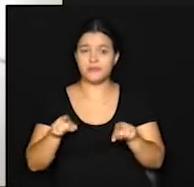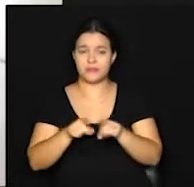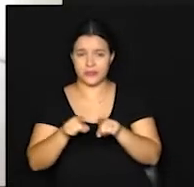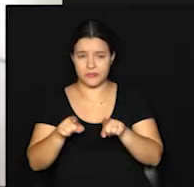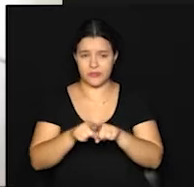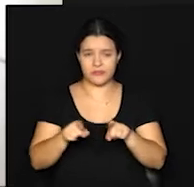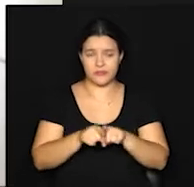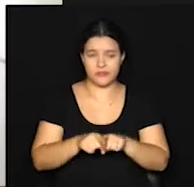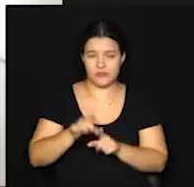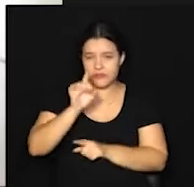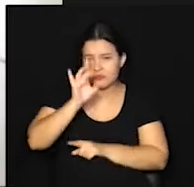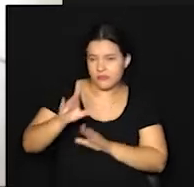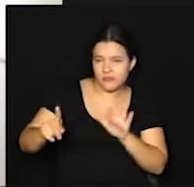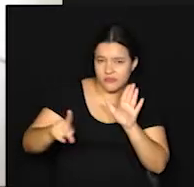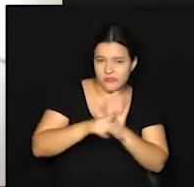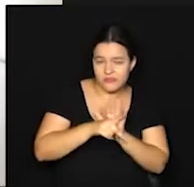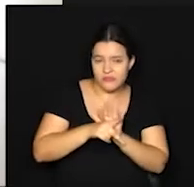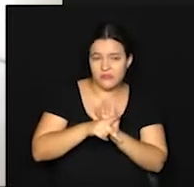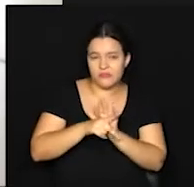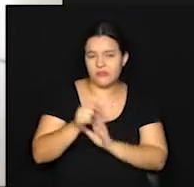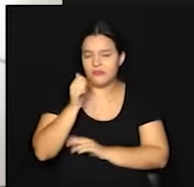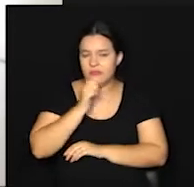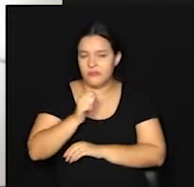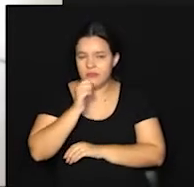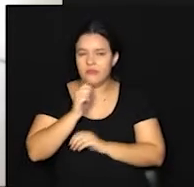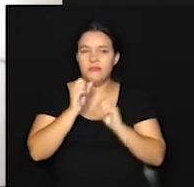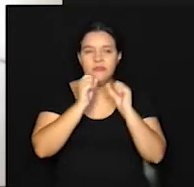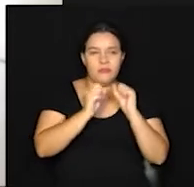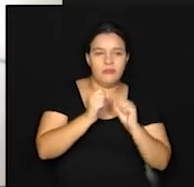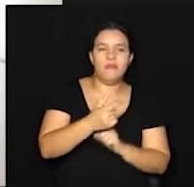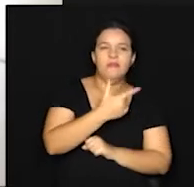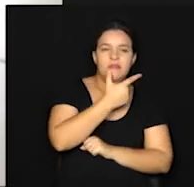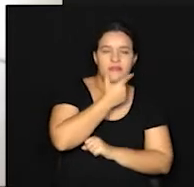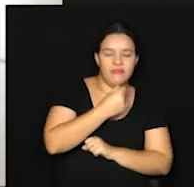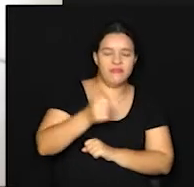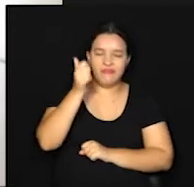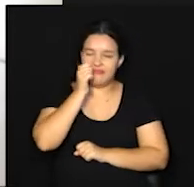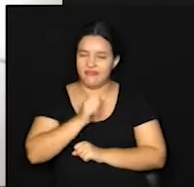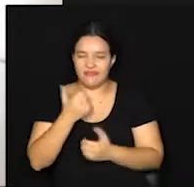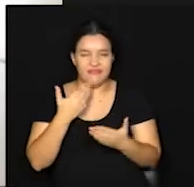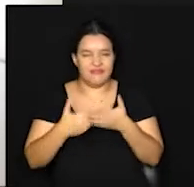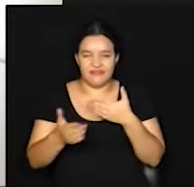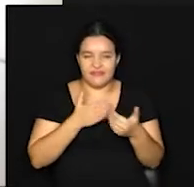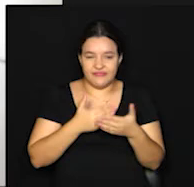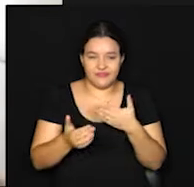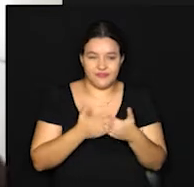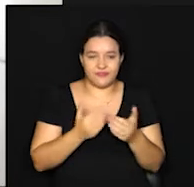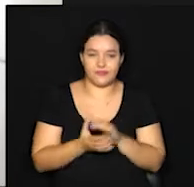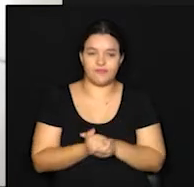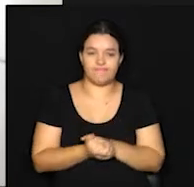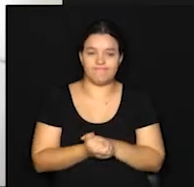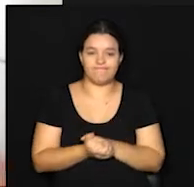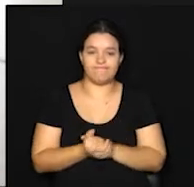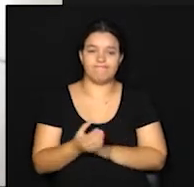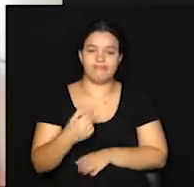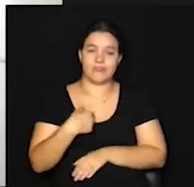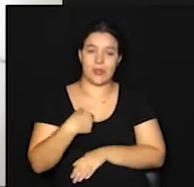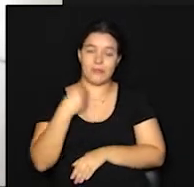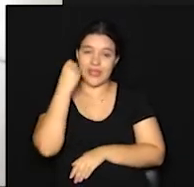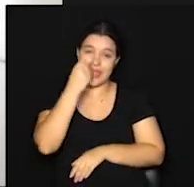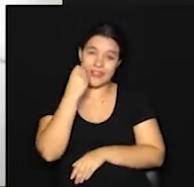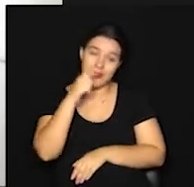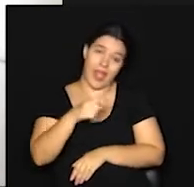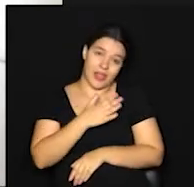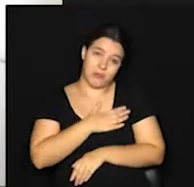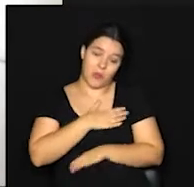abusiva não é uma exclusividade de gênero, pode acontecer tanto no feminino quanto no masculino. Mas como eu vivi no feminino, então